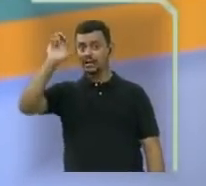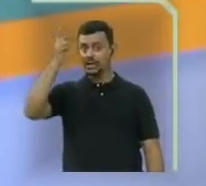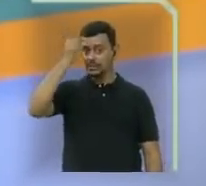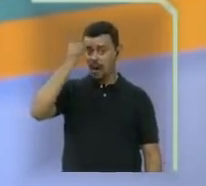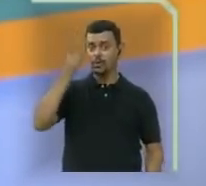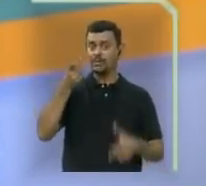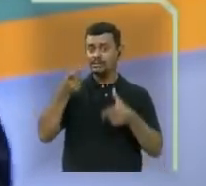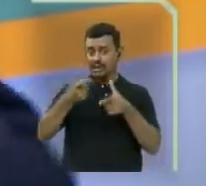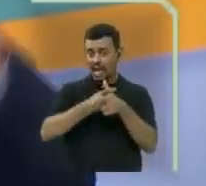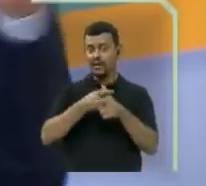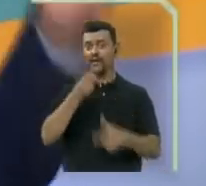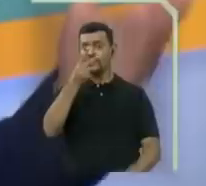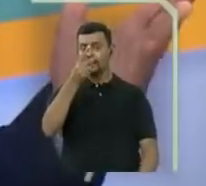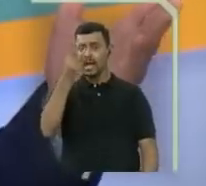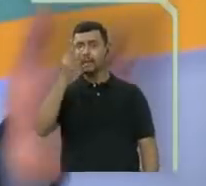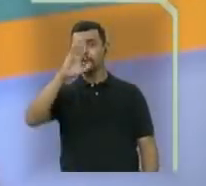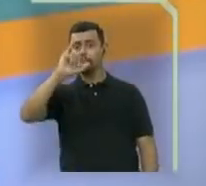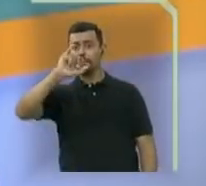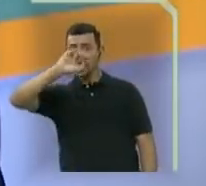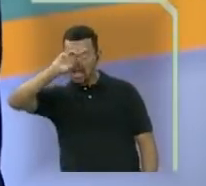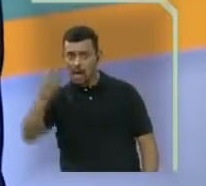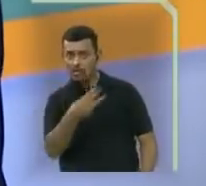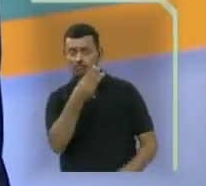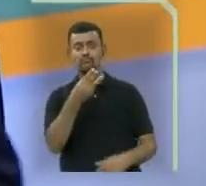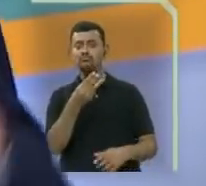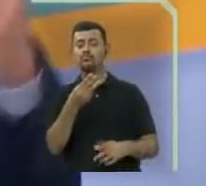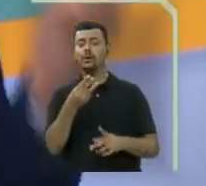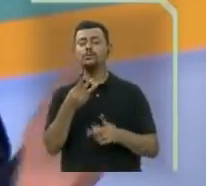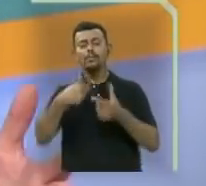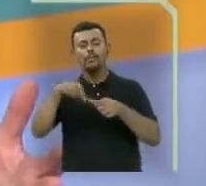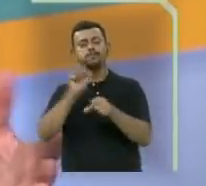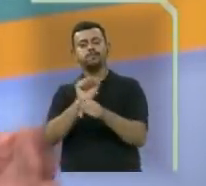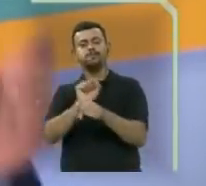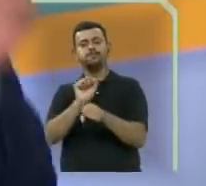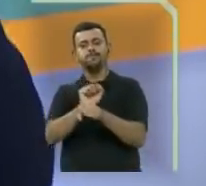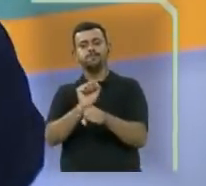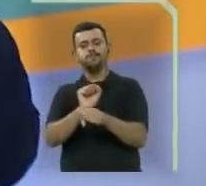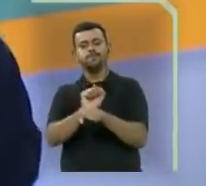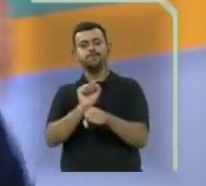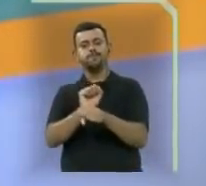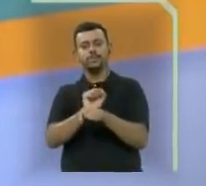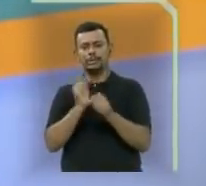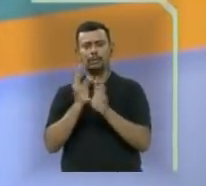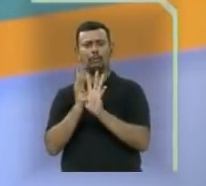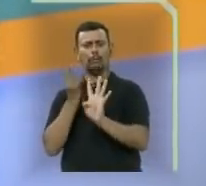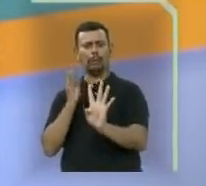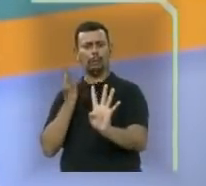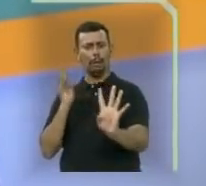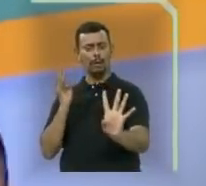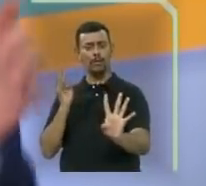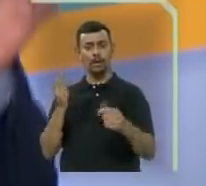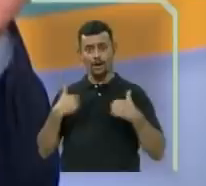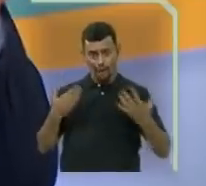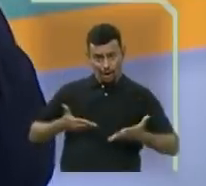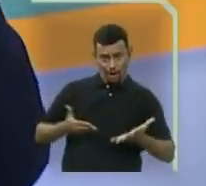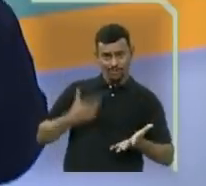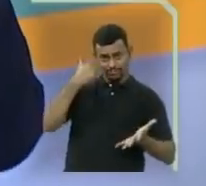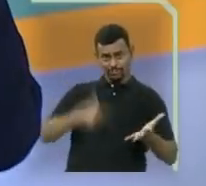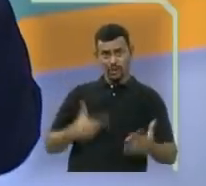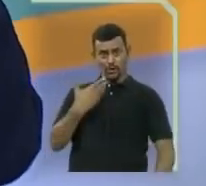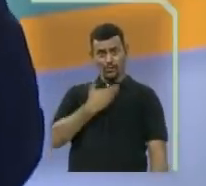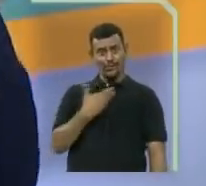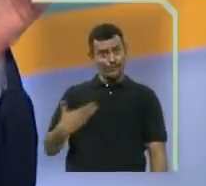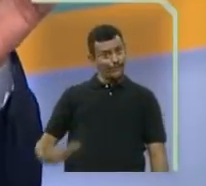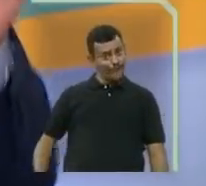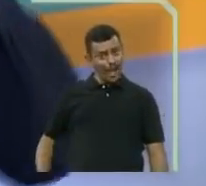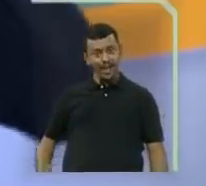em precatórios. Mais de 20 mil pessoas estão esperando nessa fila, esperando há muitos anos. E durante esse período que eu estou como governador, nós vamos conseguir quase que